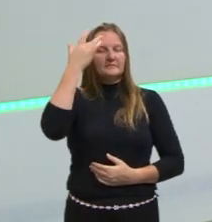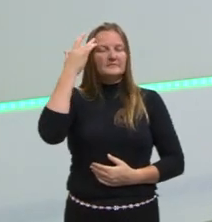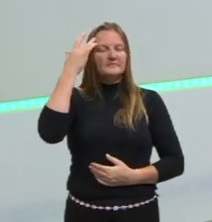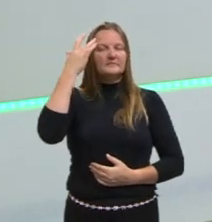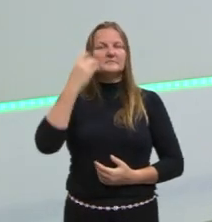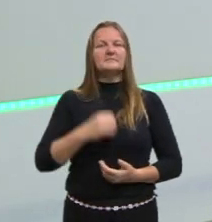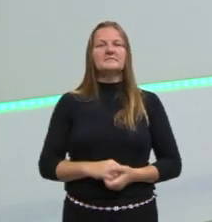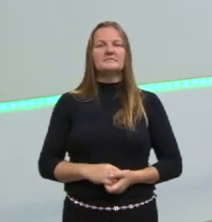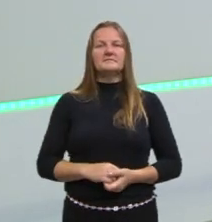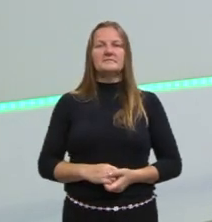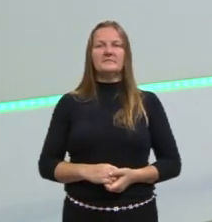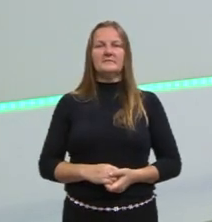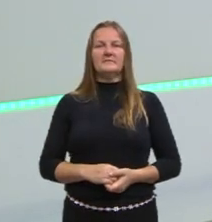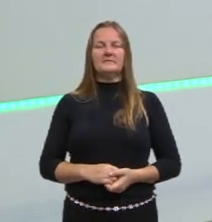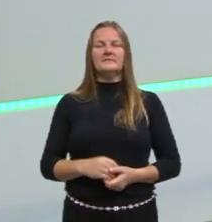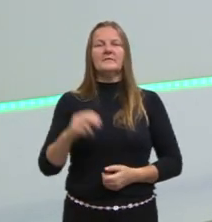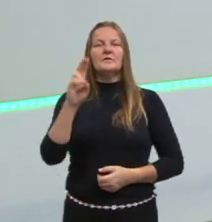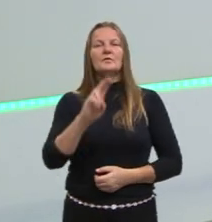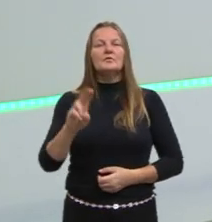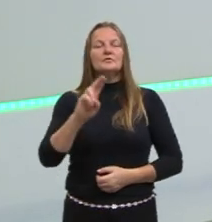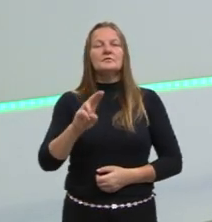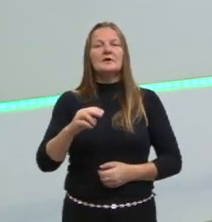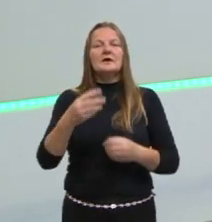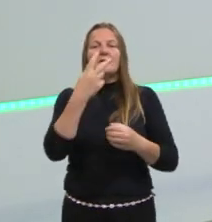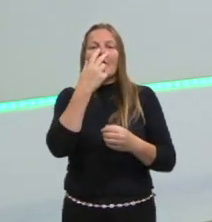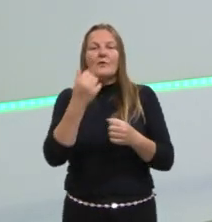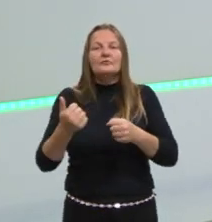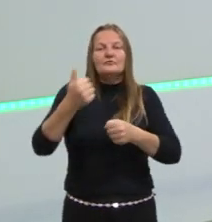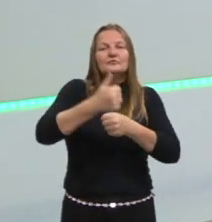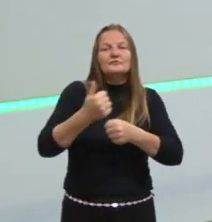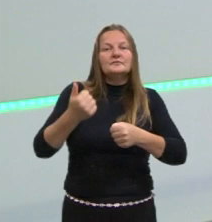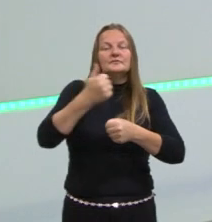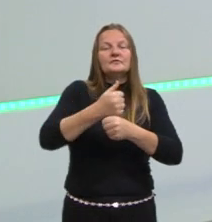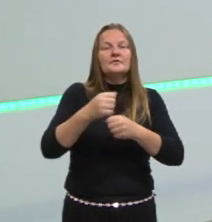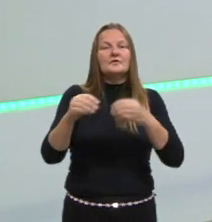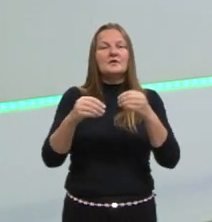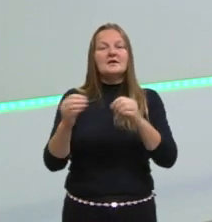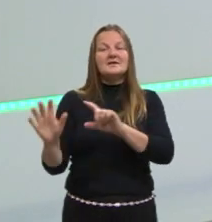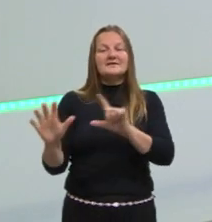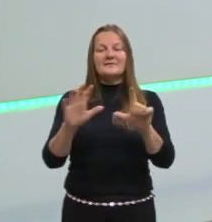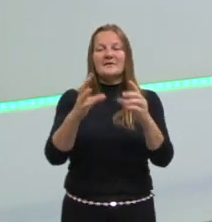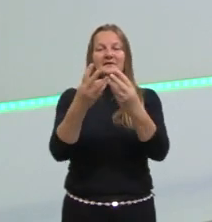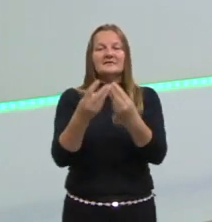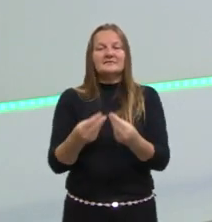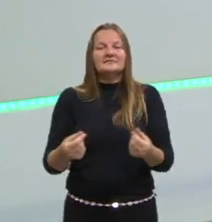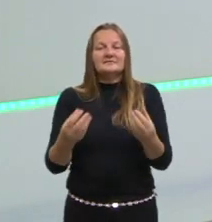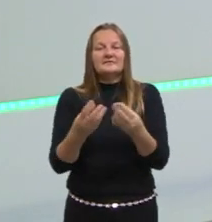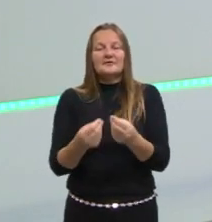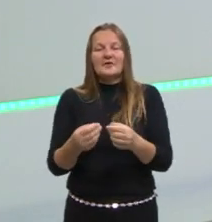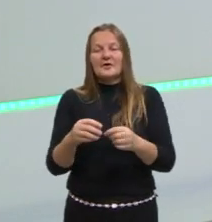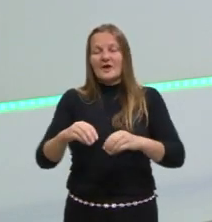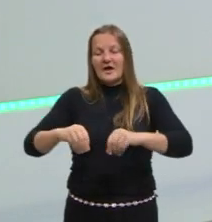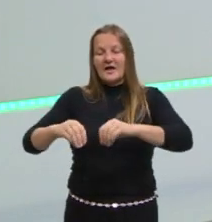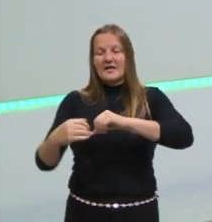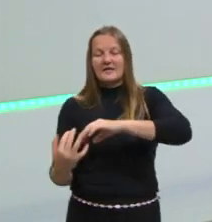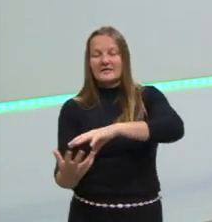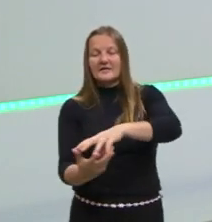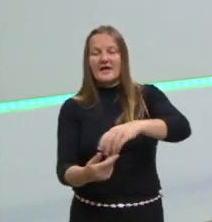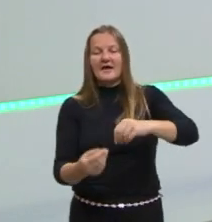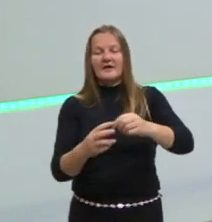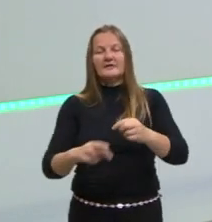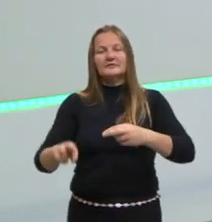cotidiano das pessoas que é você utilizado como plástico e em poucas semanas ele vai ser degradado pelo ambiente pelos microrganismos seria